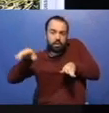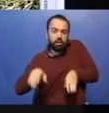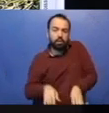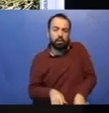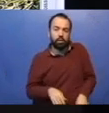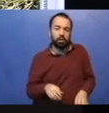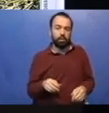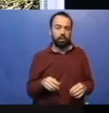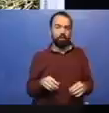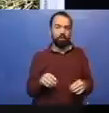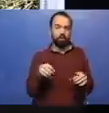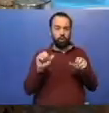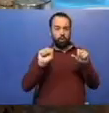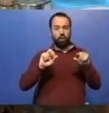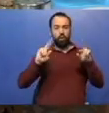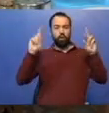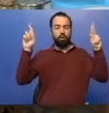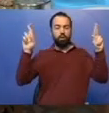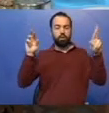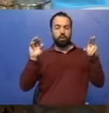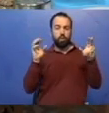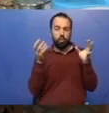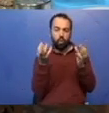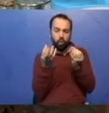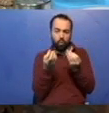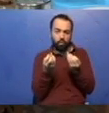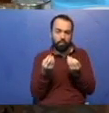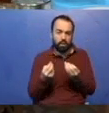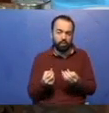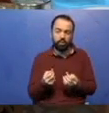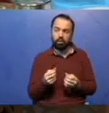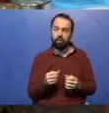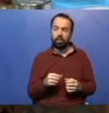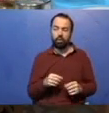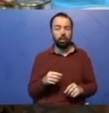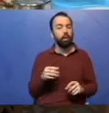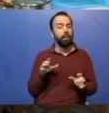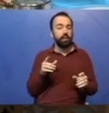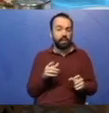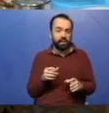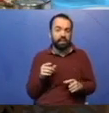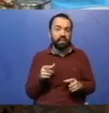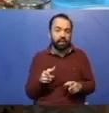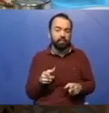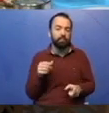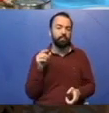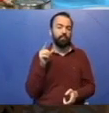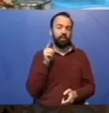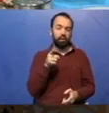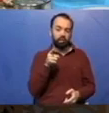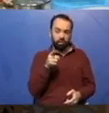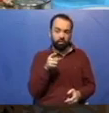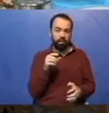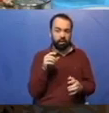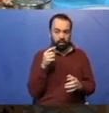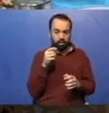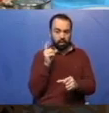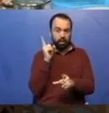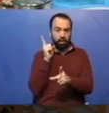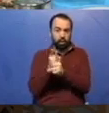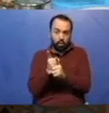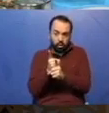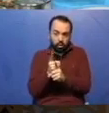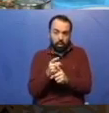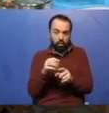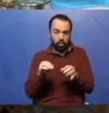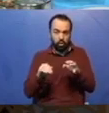esconderijos. Por isso, quem encontra sapos, rãs e pererecas no caminho, já sabe,